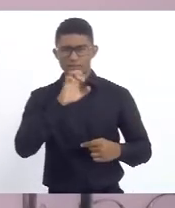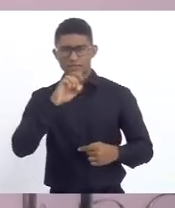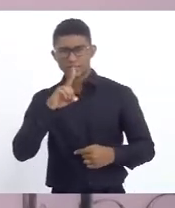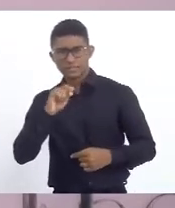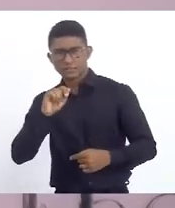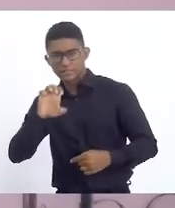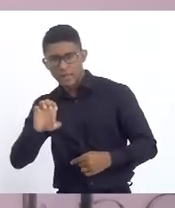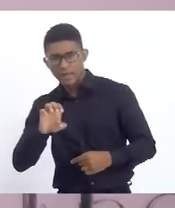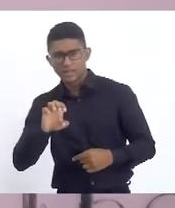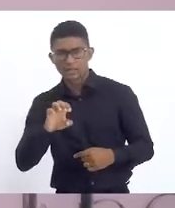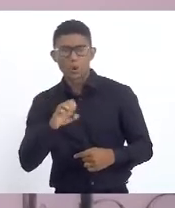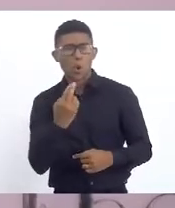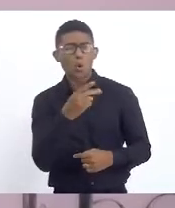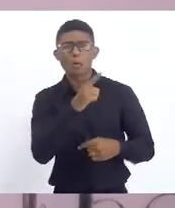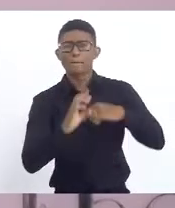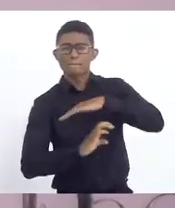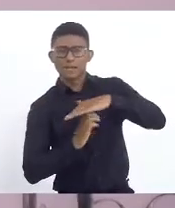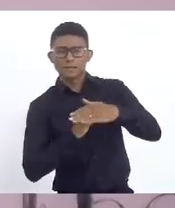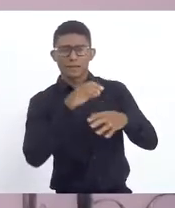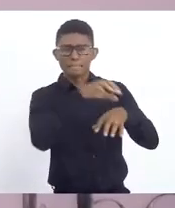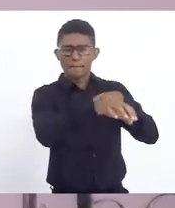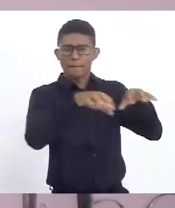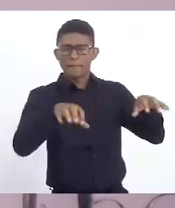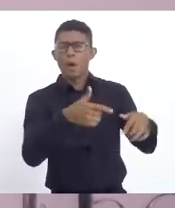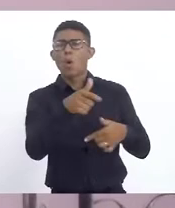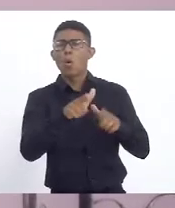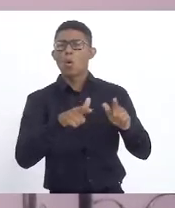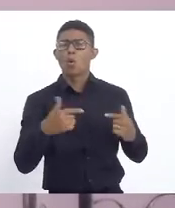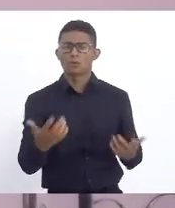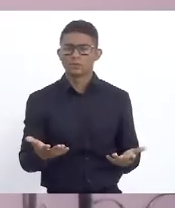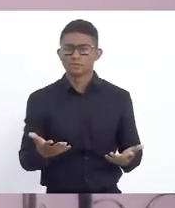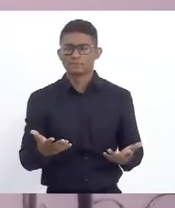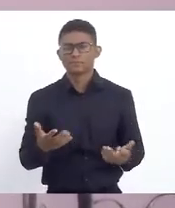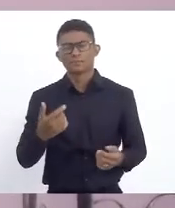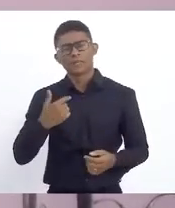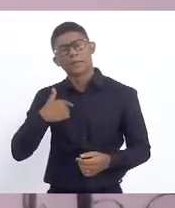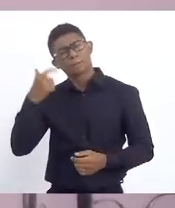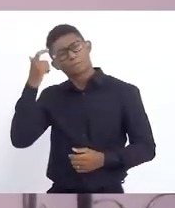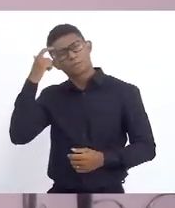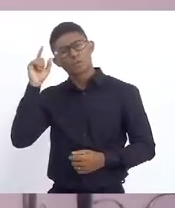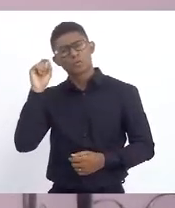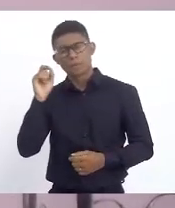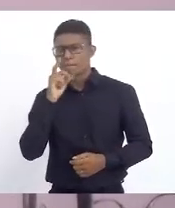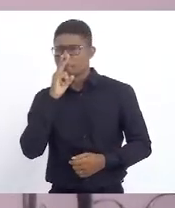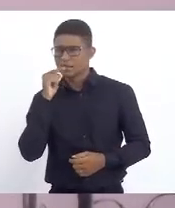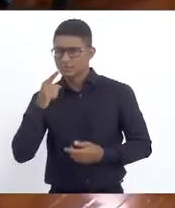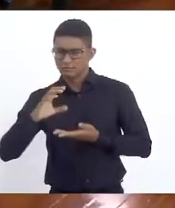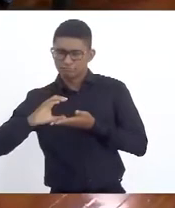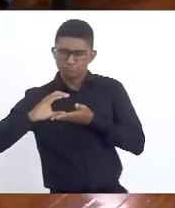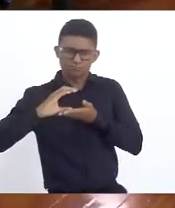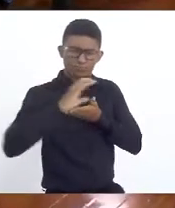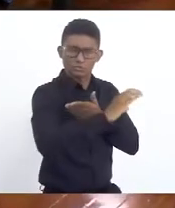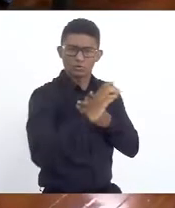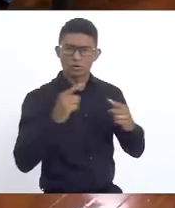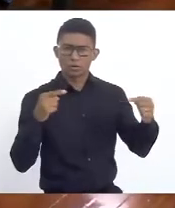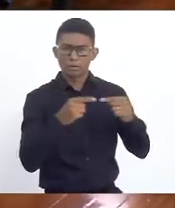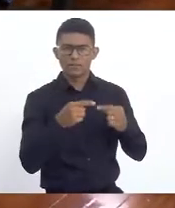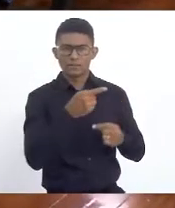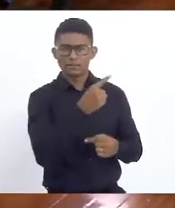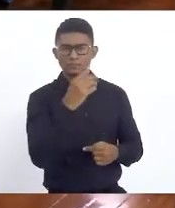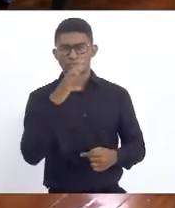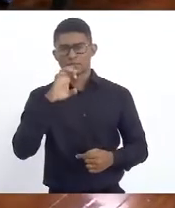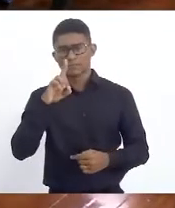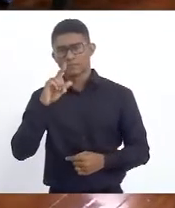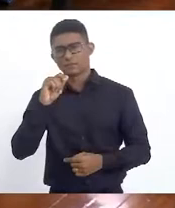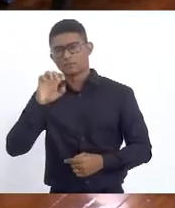entendimento, eu dizia aqui para o secretário de Planejamento de Nova Iguaçu, esse é um investimento da SEDAI. Mas é o meu